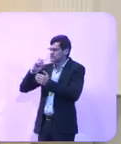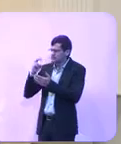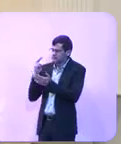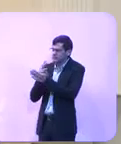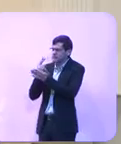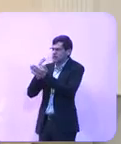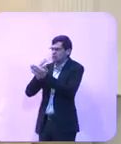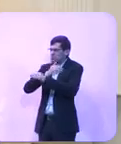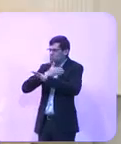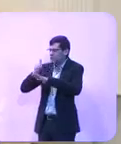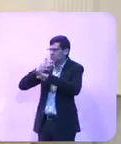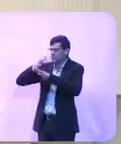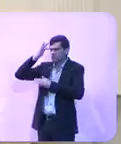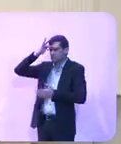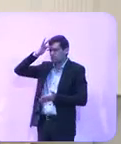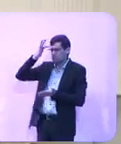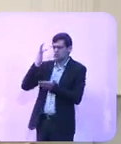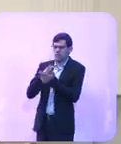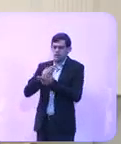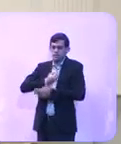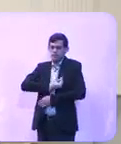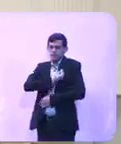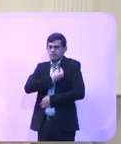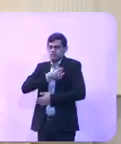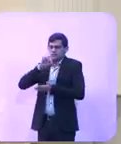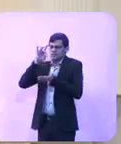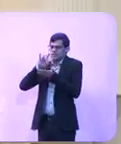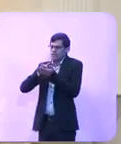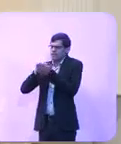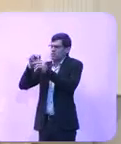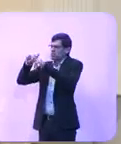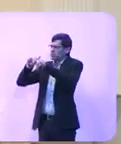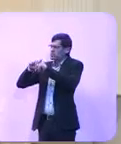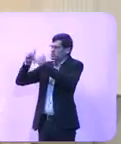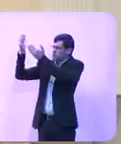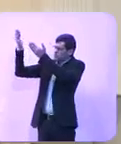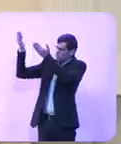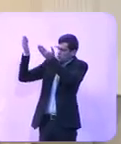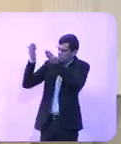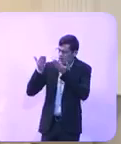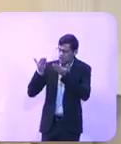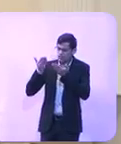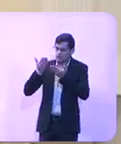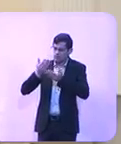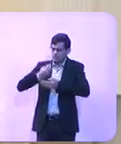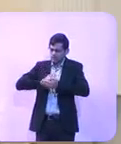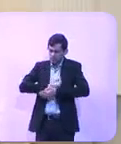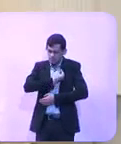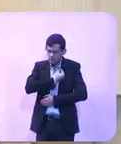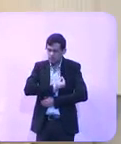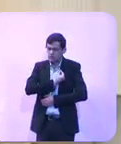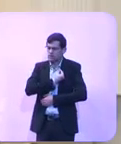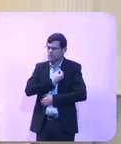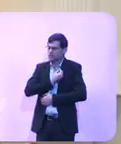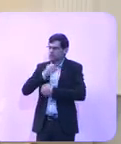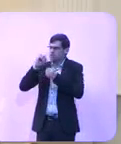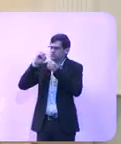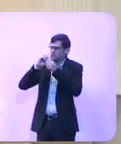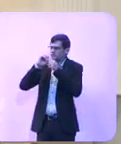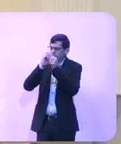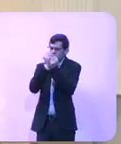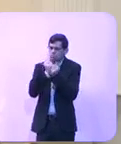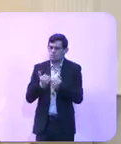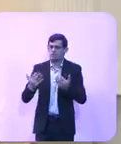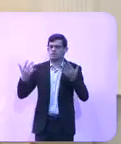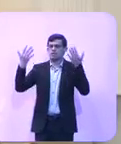dessa fé viva e verdadeira. Por isso entra na minha casa, Senhor, entra na minha vida. Faz um